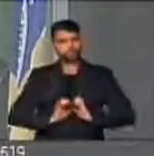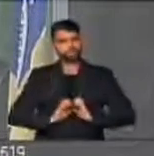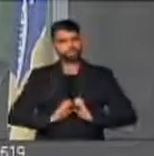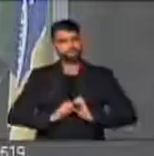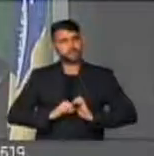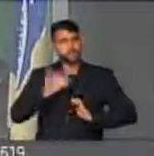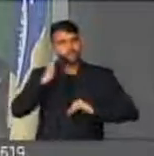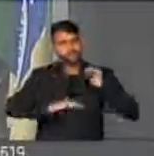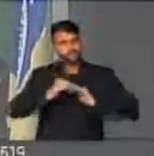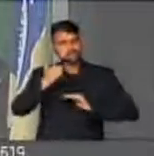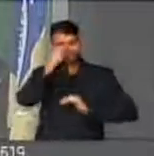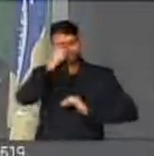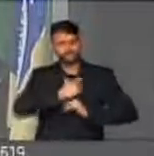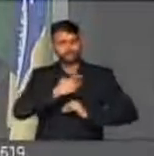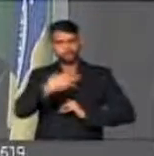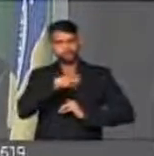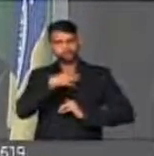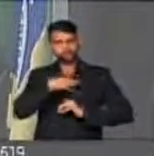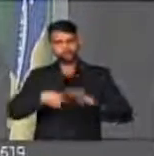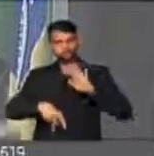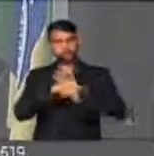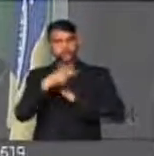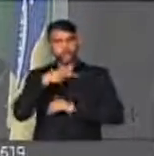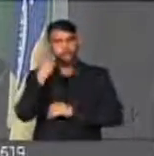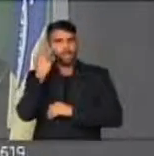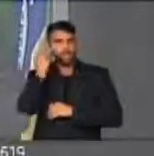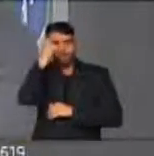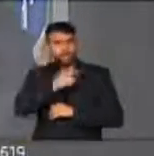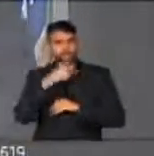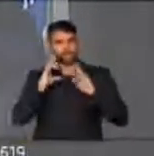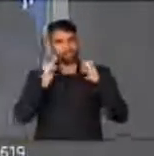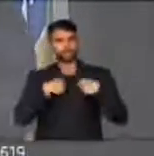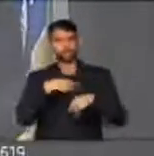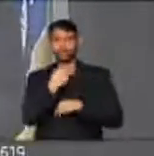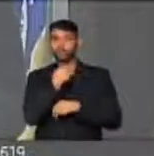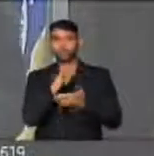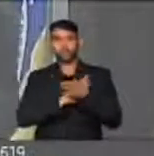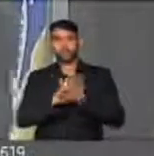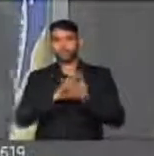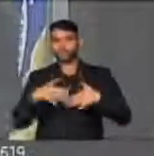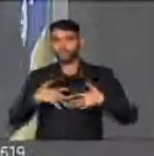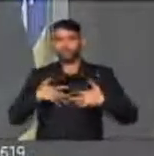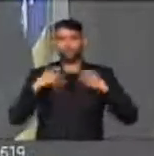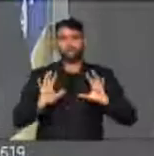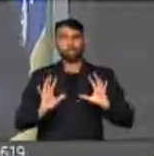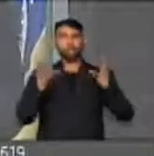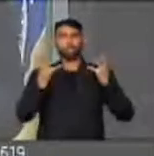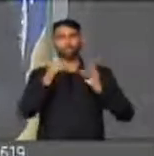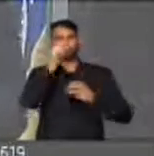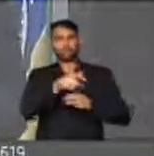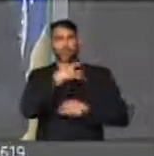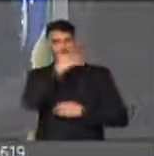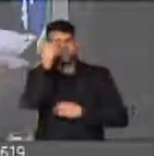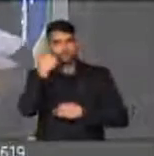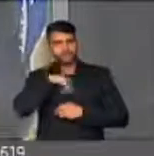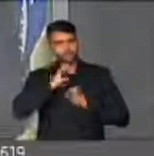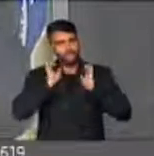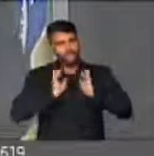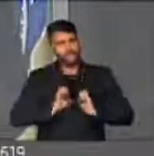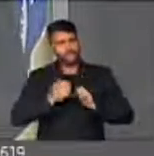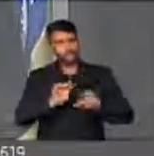uma condição precípua, é uma condição natural. Não se pode vangloriar ninguém por probidade,